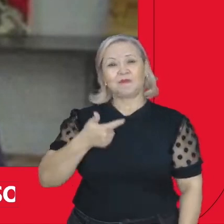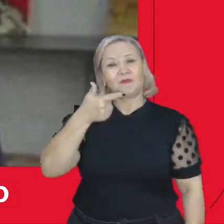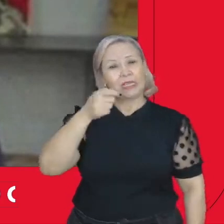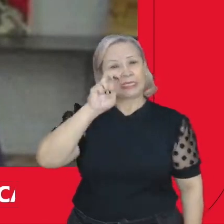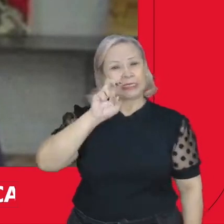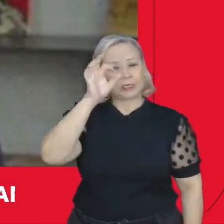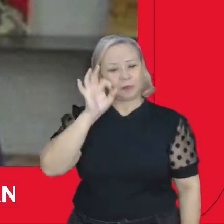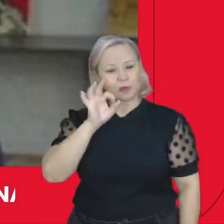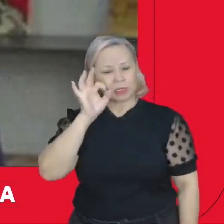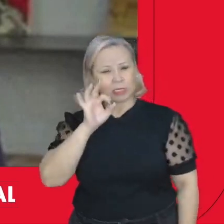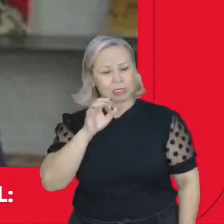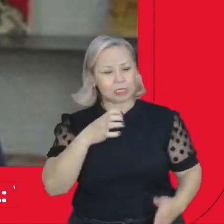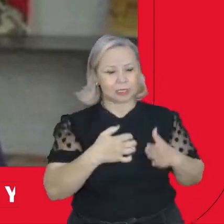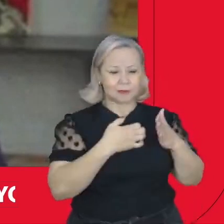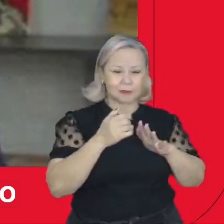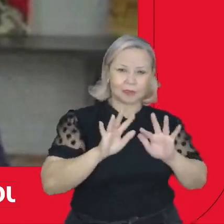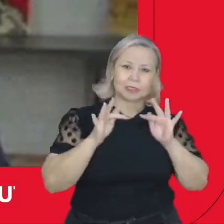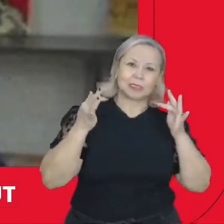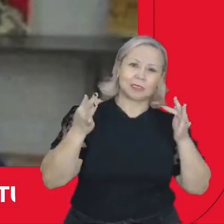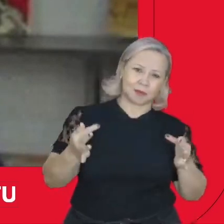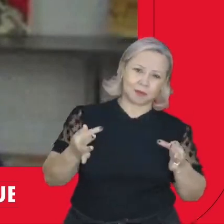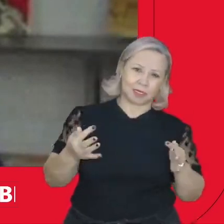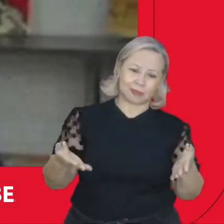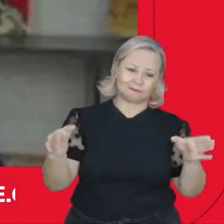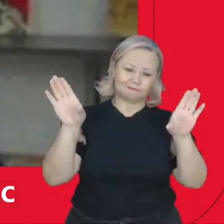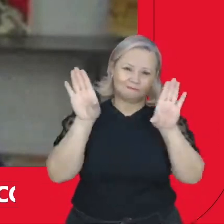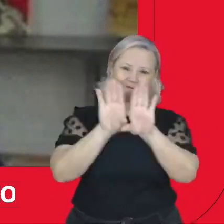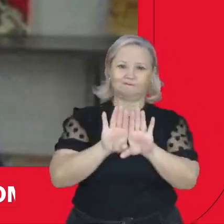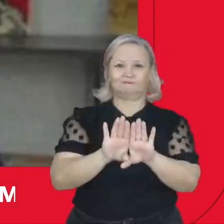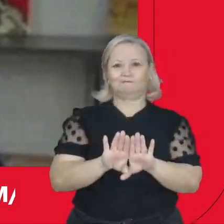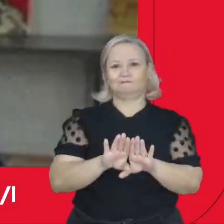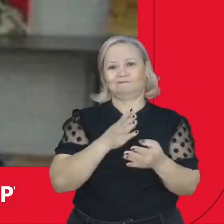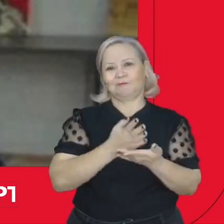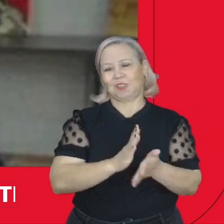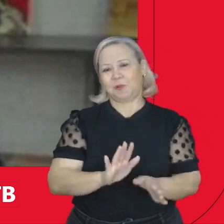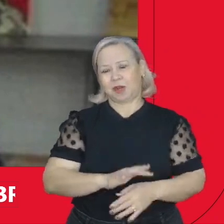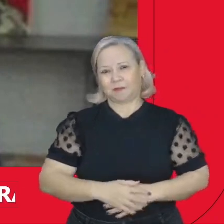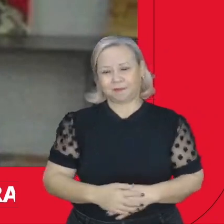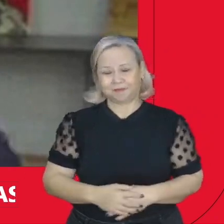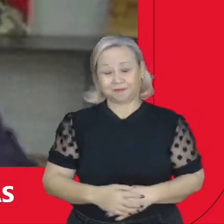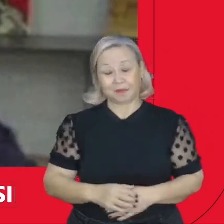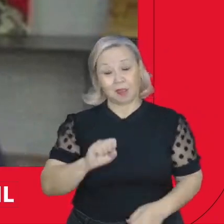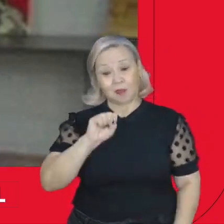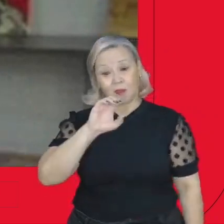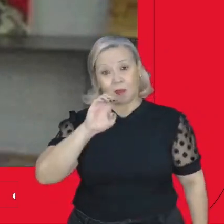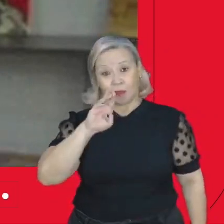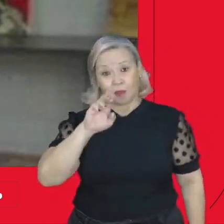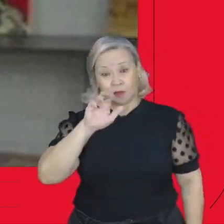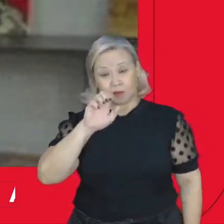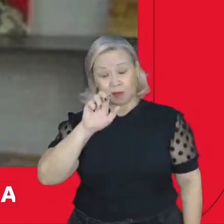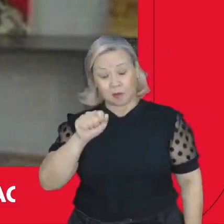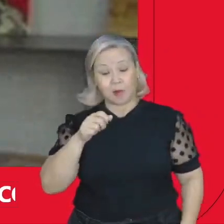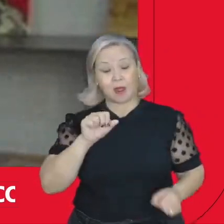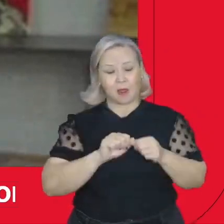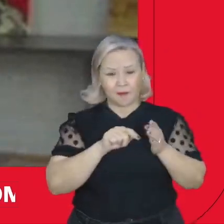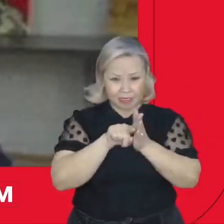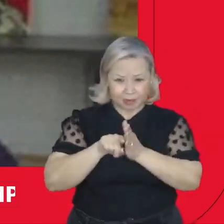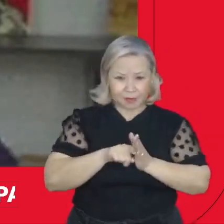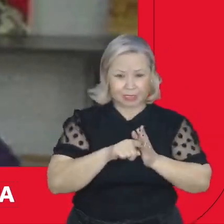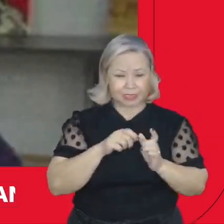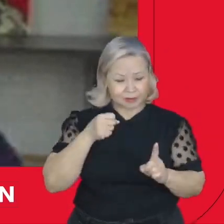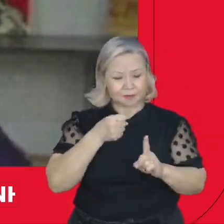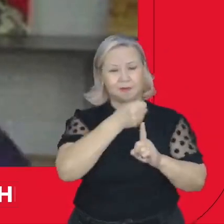25% das pequenas e microempresas fecharam as suas portas. Segundo o Sebrae, que fez esse levantamento, impactou